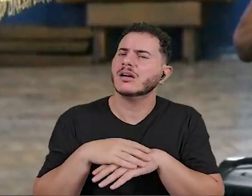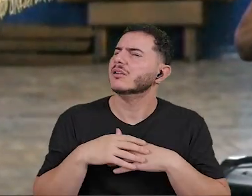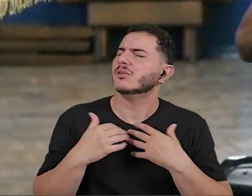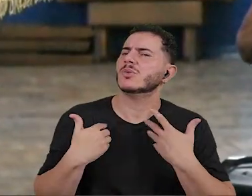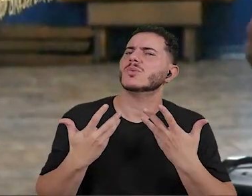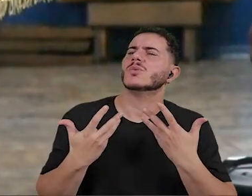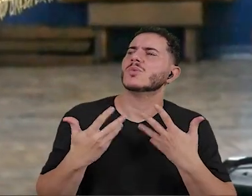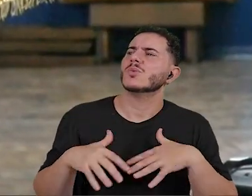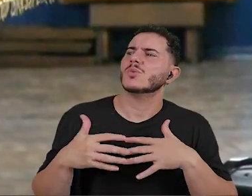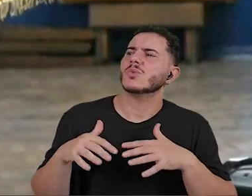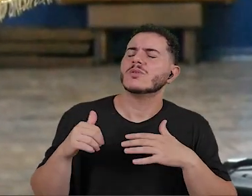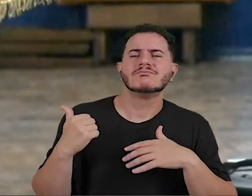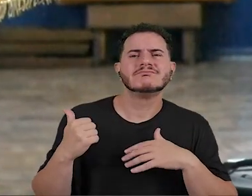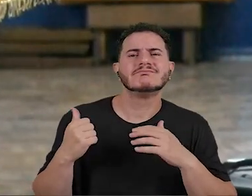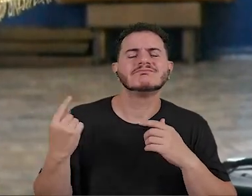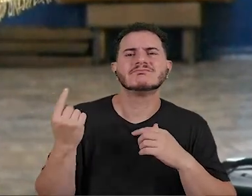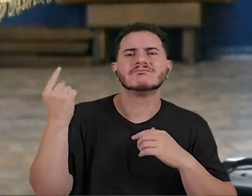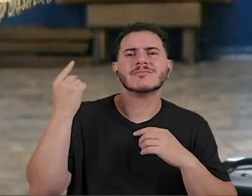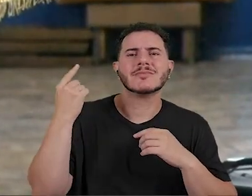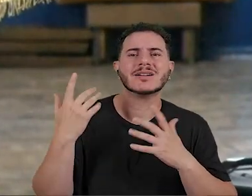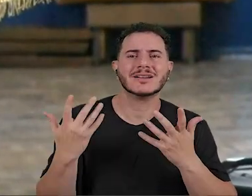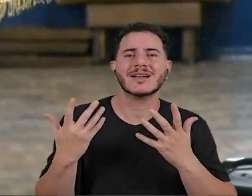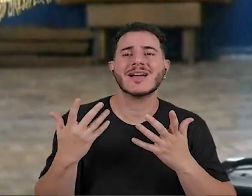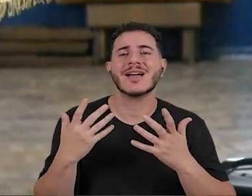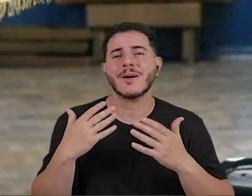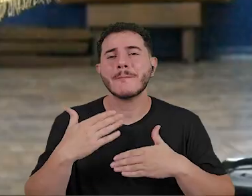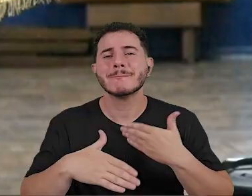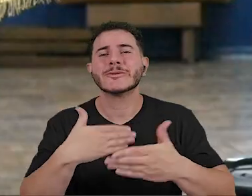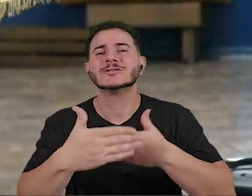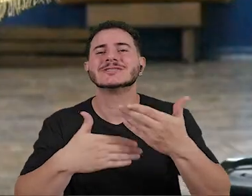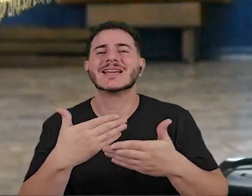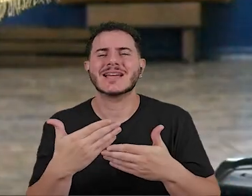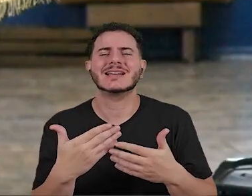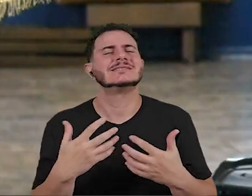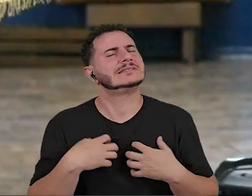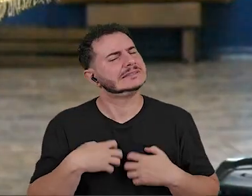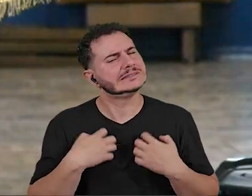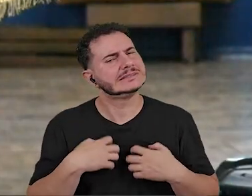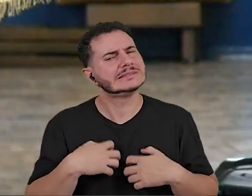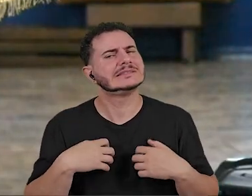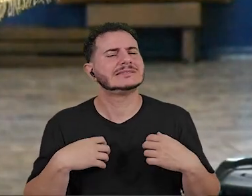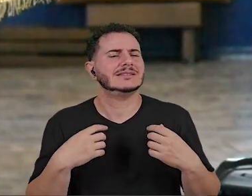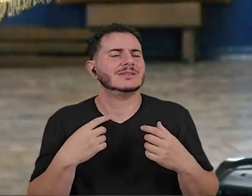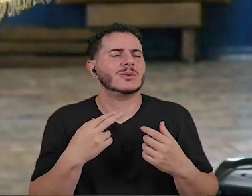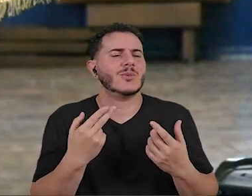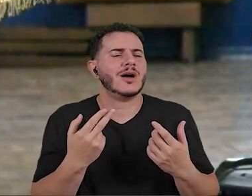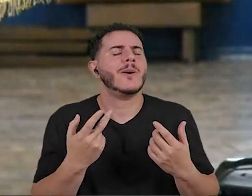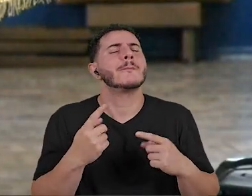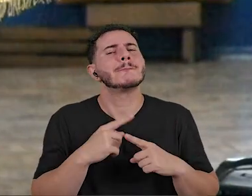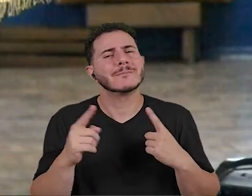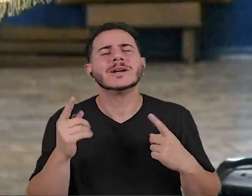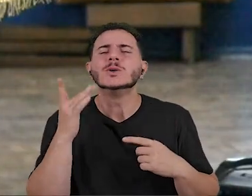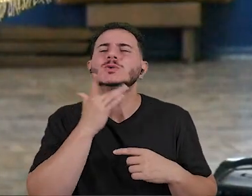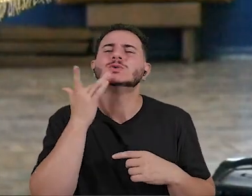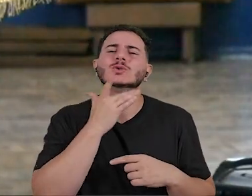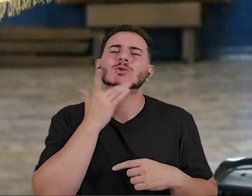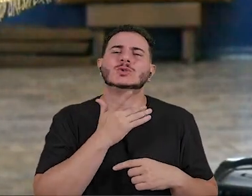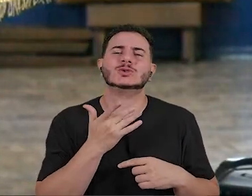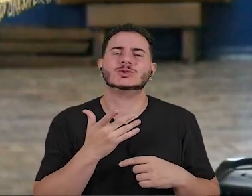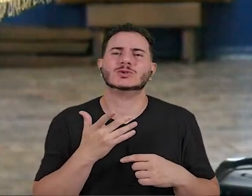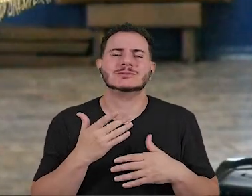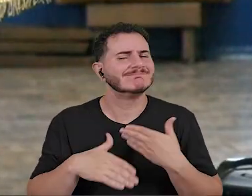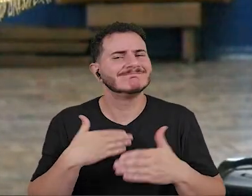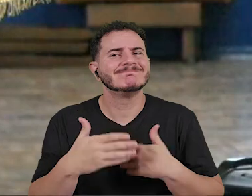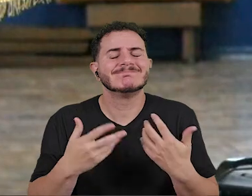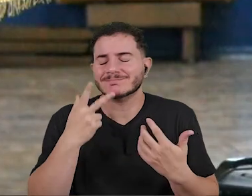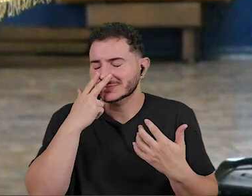É estressante, é muito estressante, mas dá uma satisfação tão grande, assim, talvez